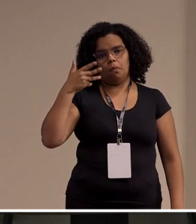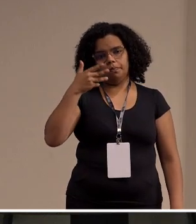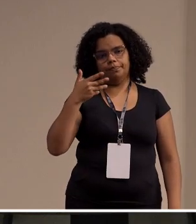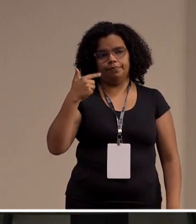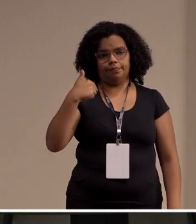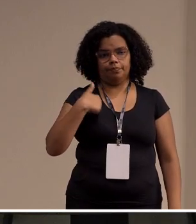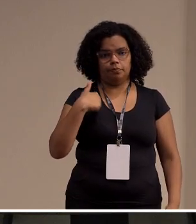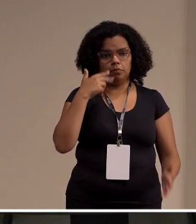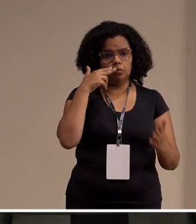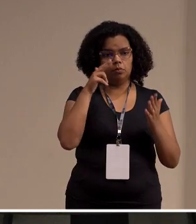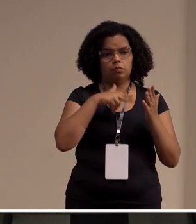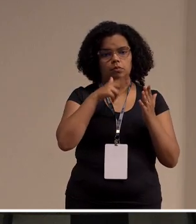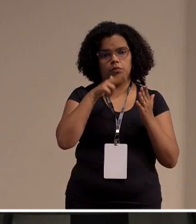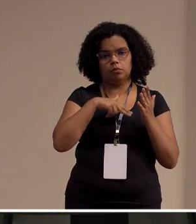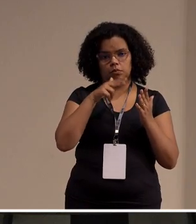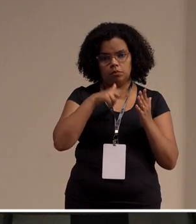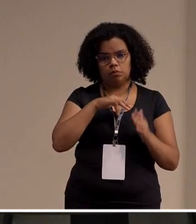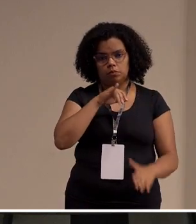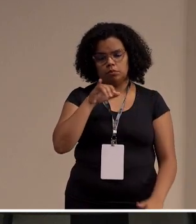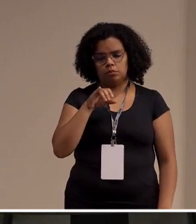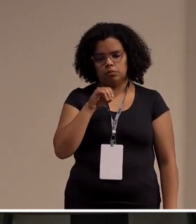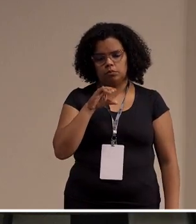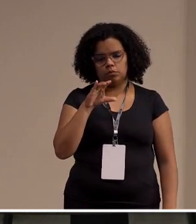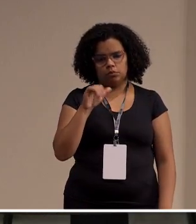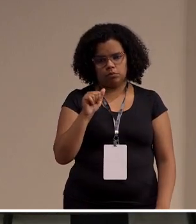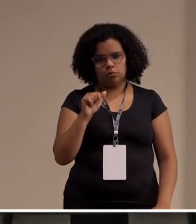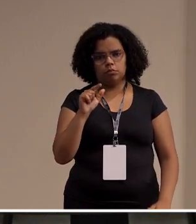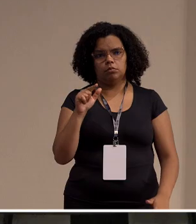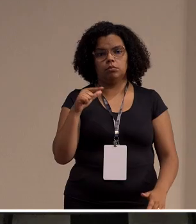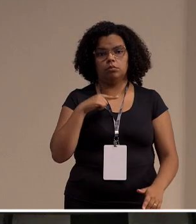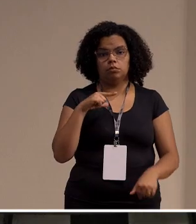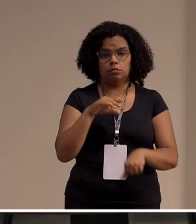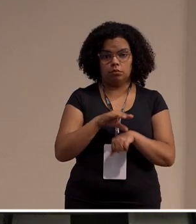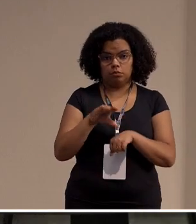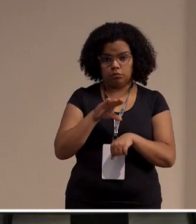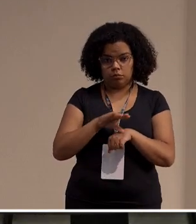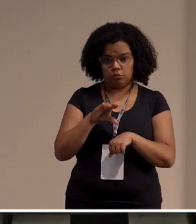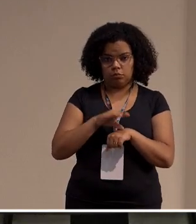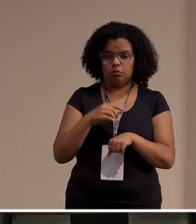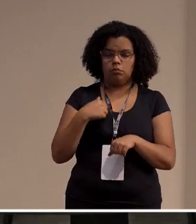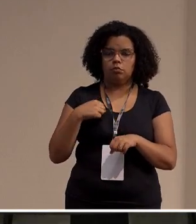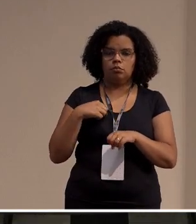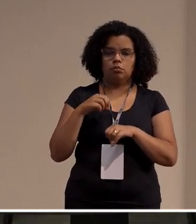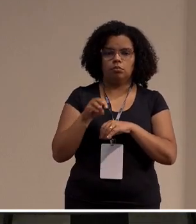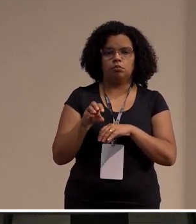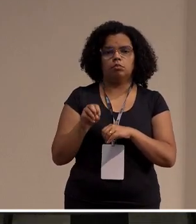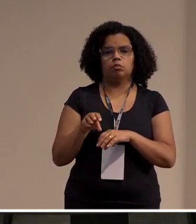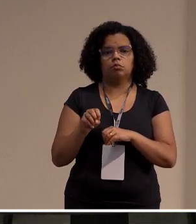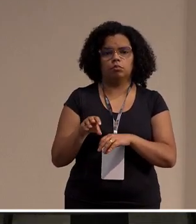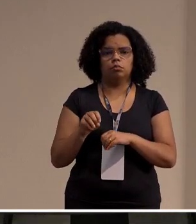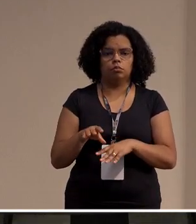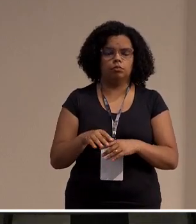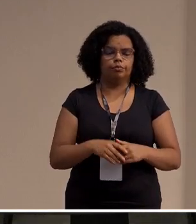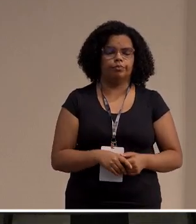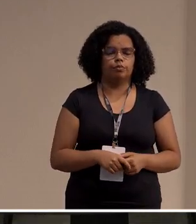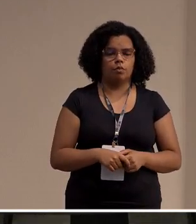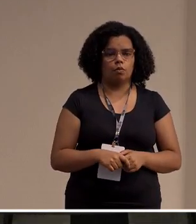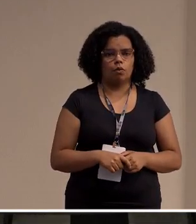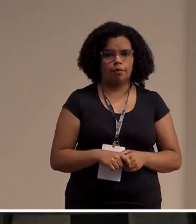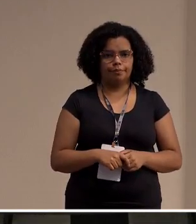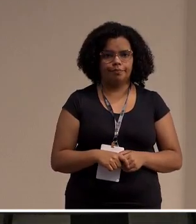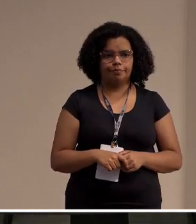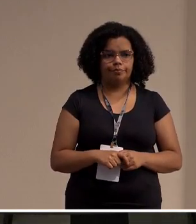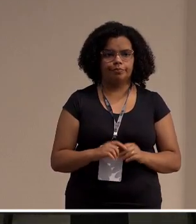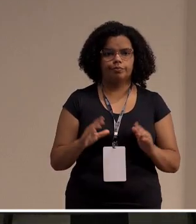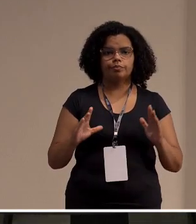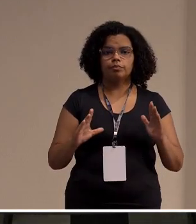do Joca, preparando para um curso que eu vou começar a dar semana que vem, sobre literatura latino-americana e medo, e fazia um tempo que eu